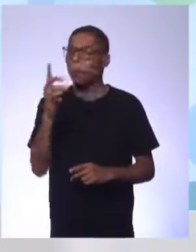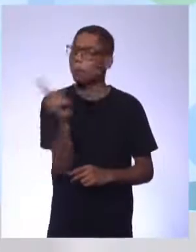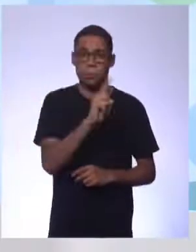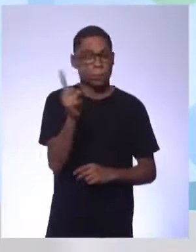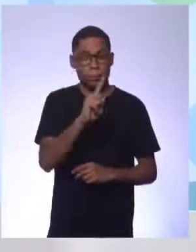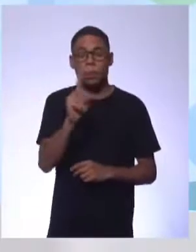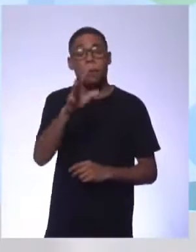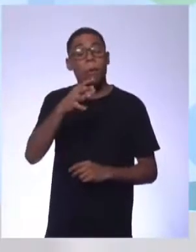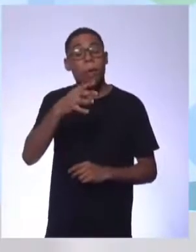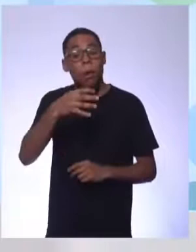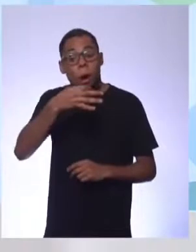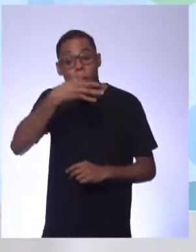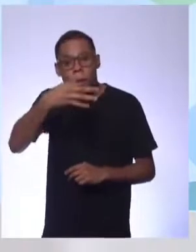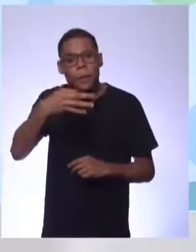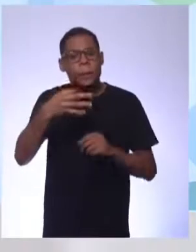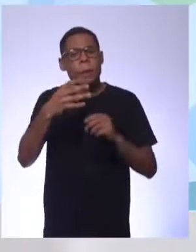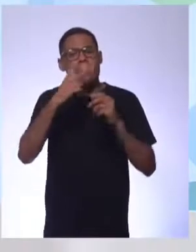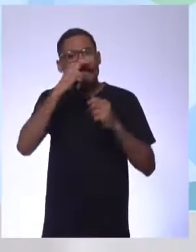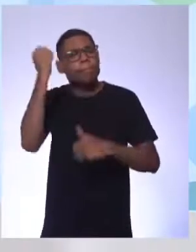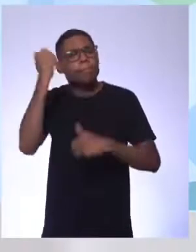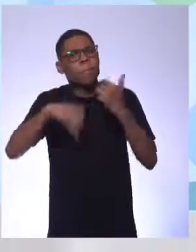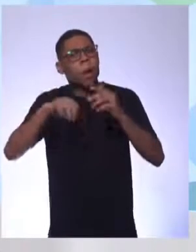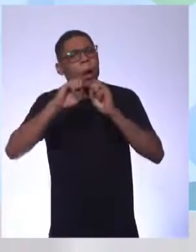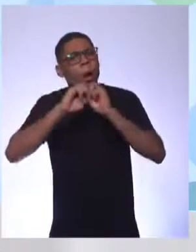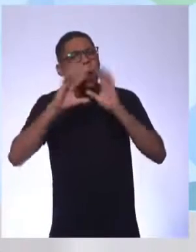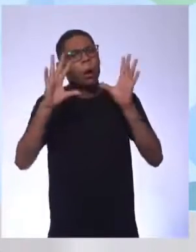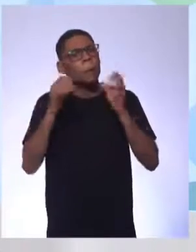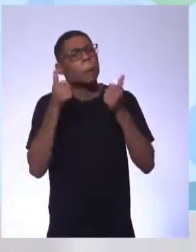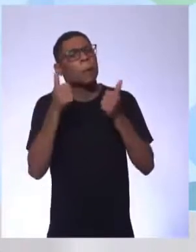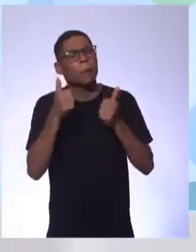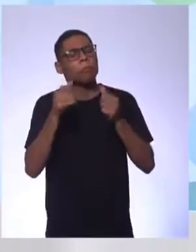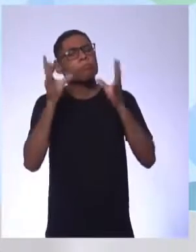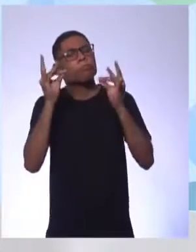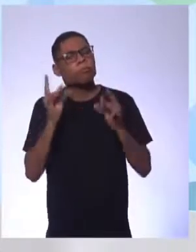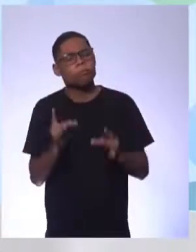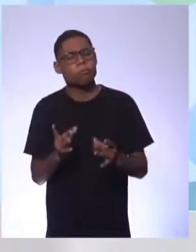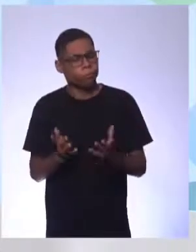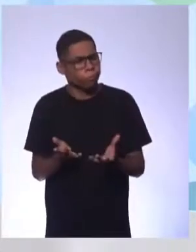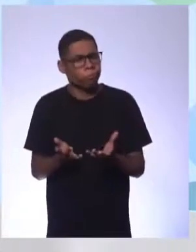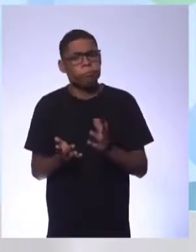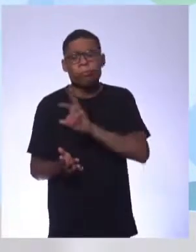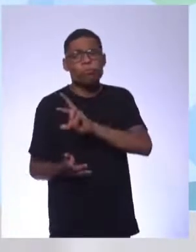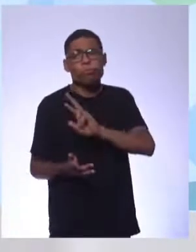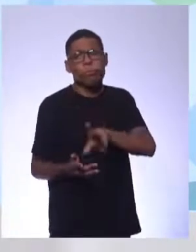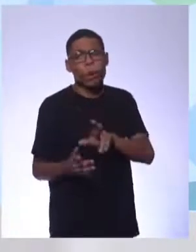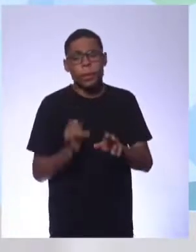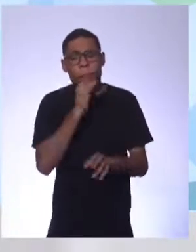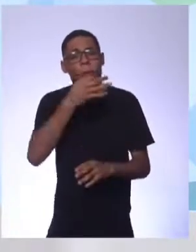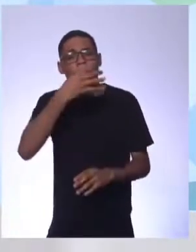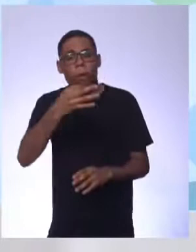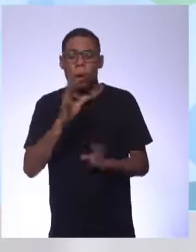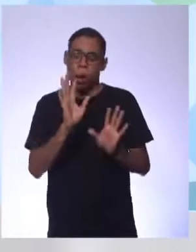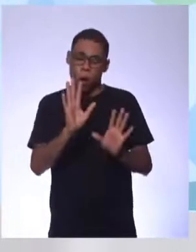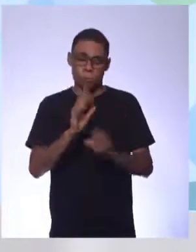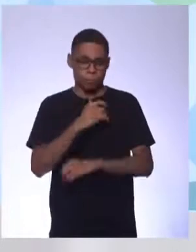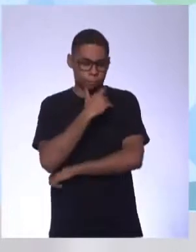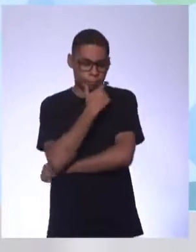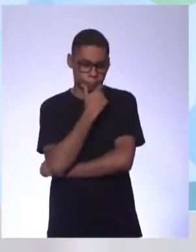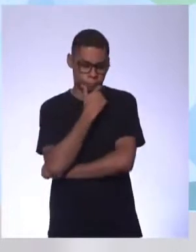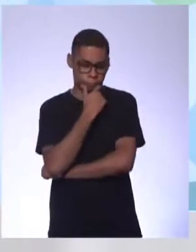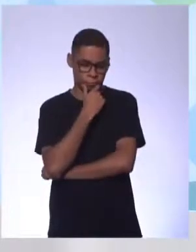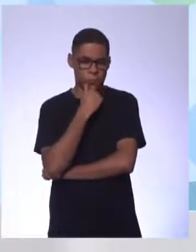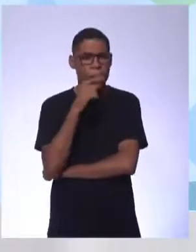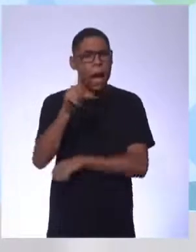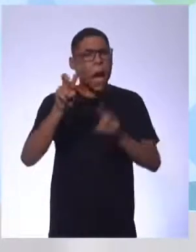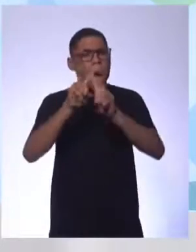é o seu posicionamento. Não dá para fazer um artigo de opinião sem um posicionamento. Olha, eu não sei o que eu penso sobre